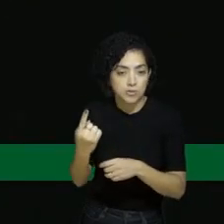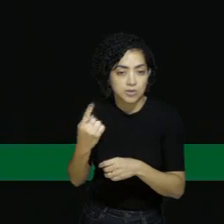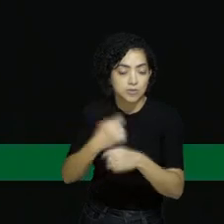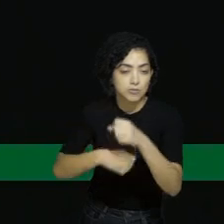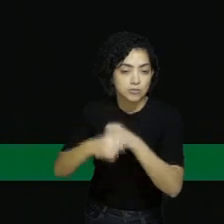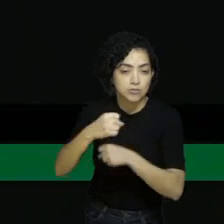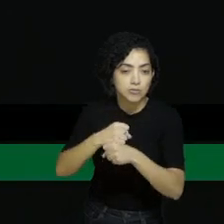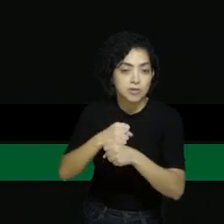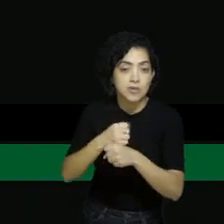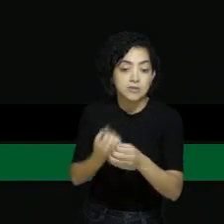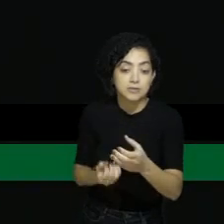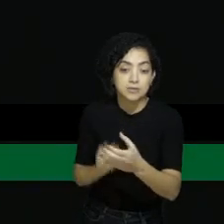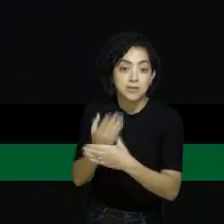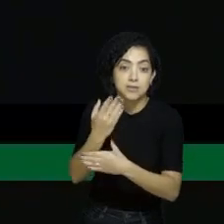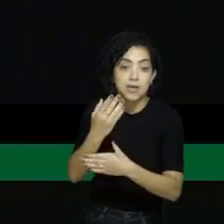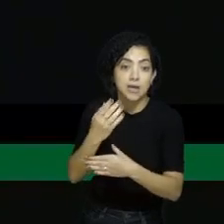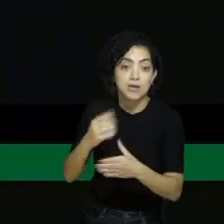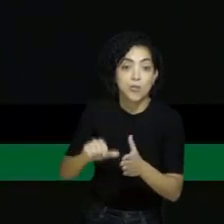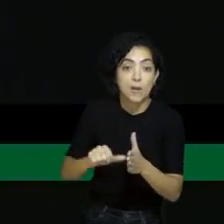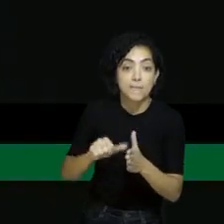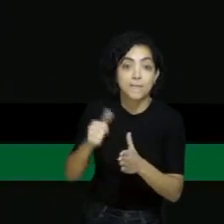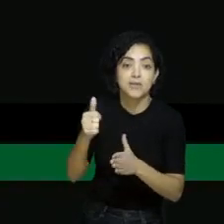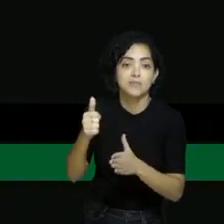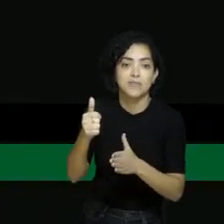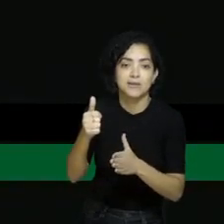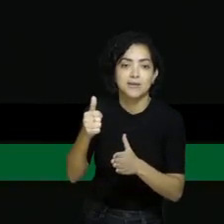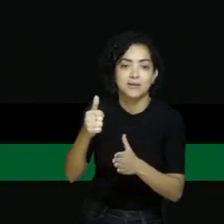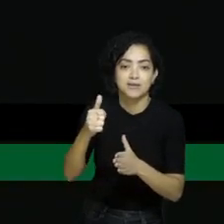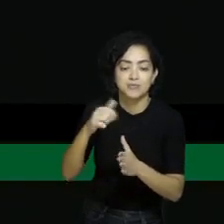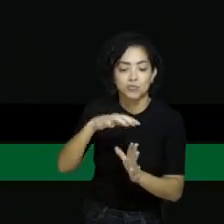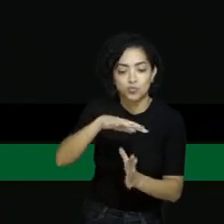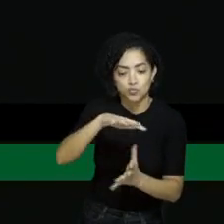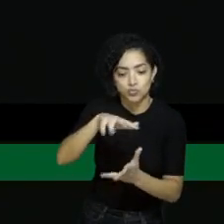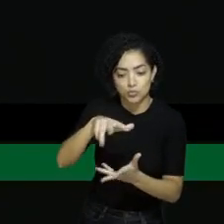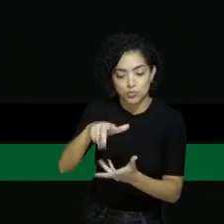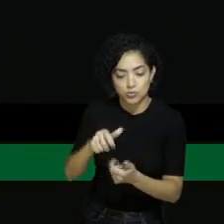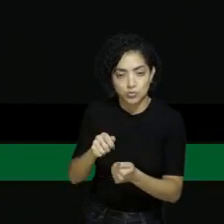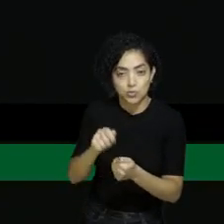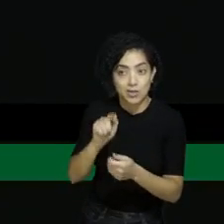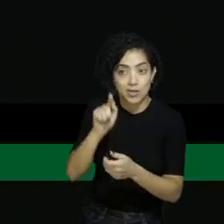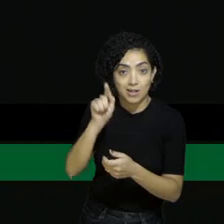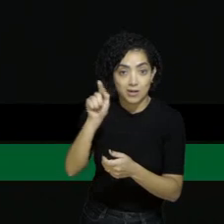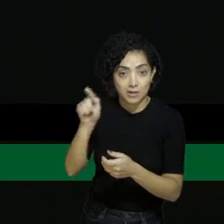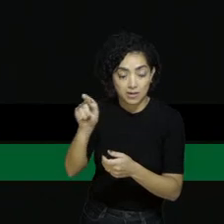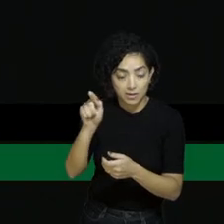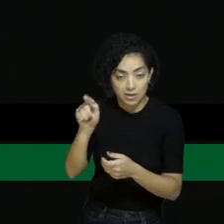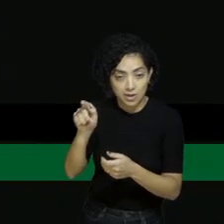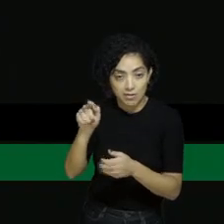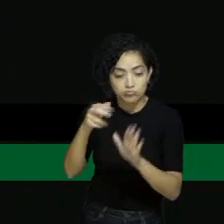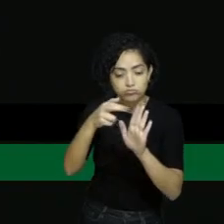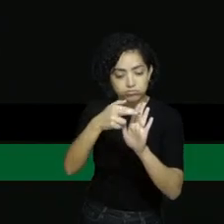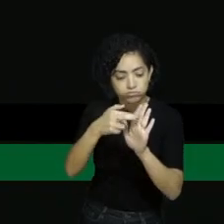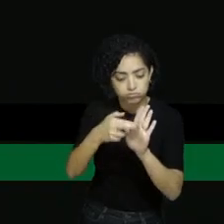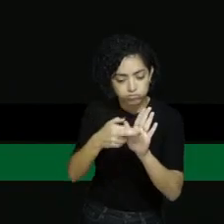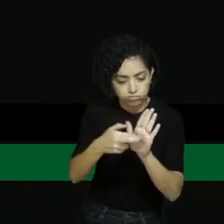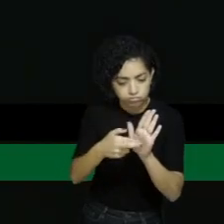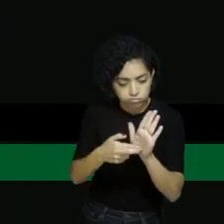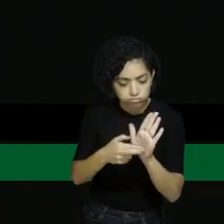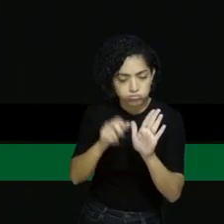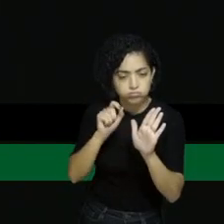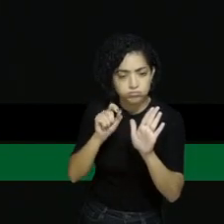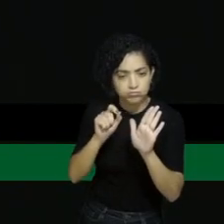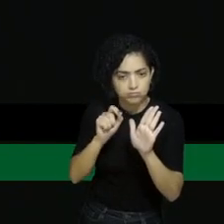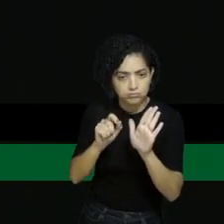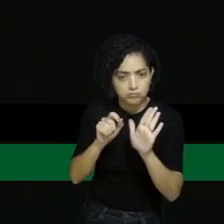ingleses criaram a primeira cooperativa no mundo e colocou lá sob que princípios uma cooperativa deve